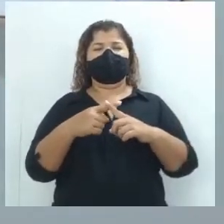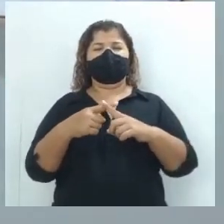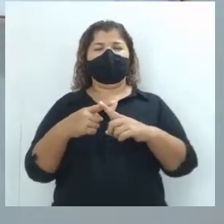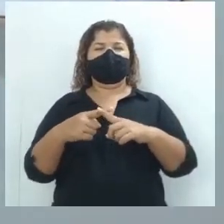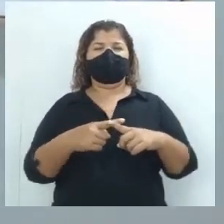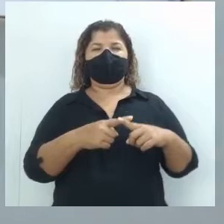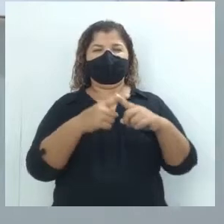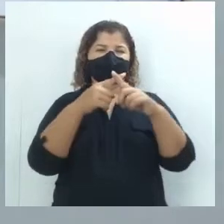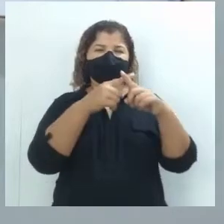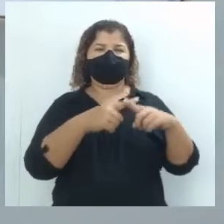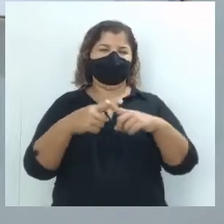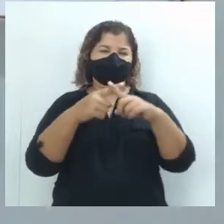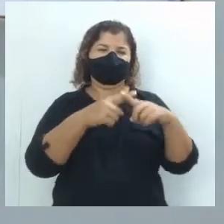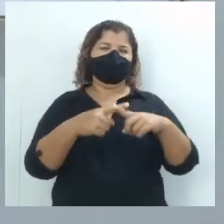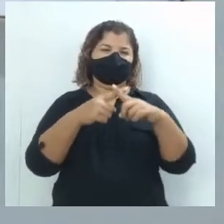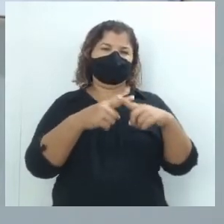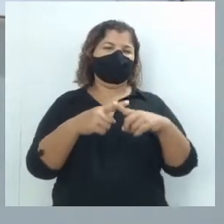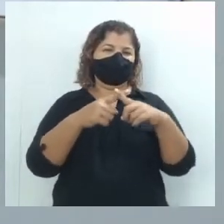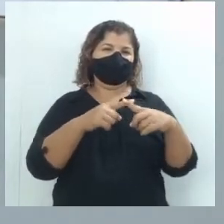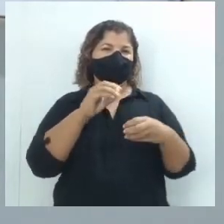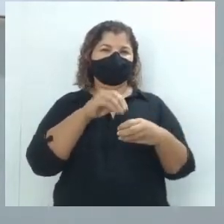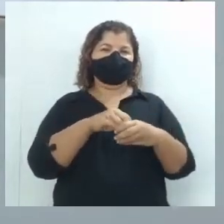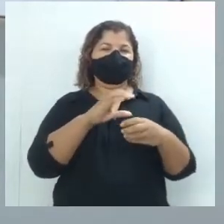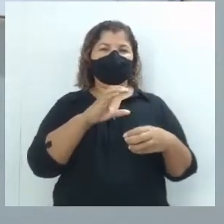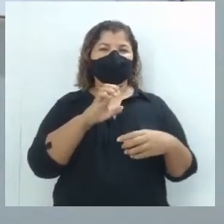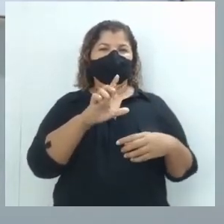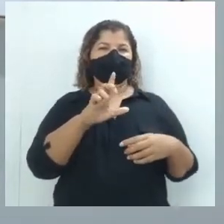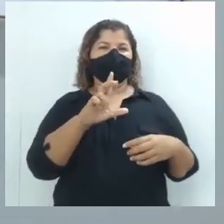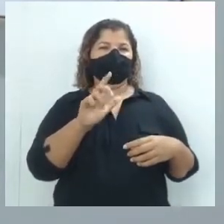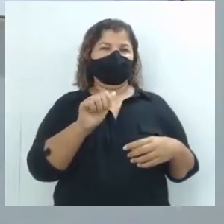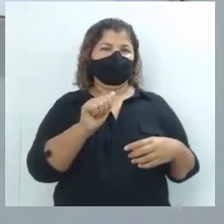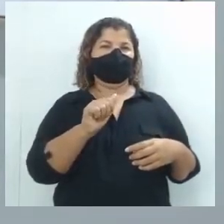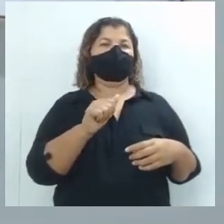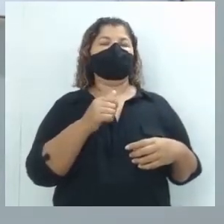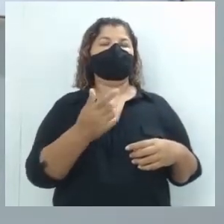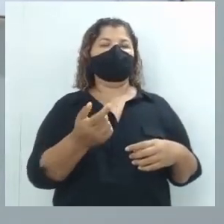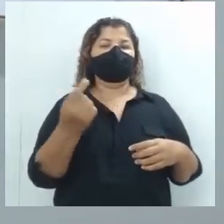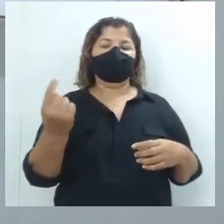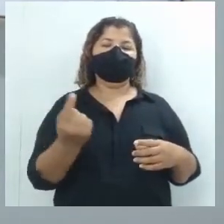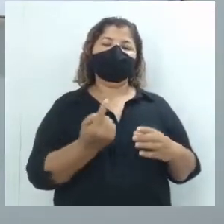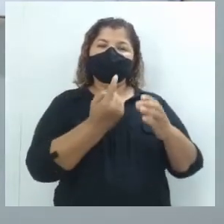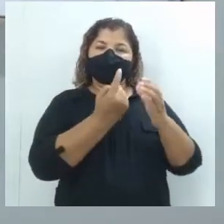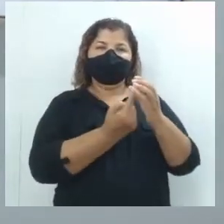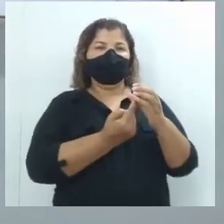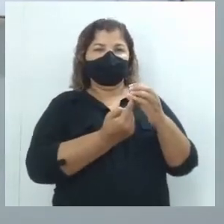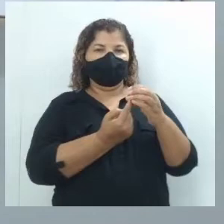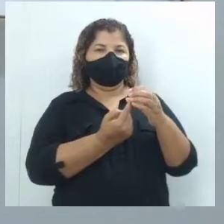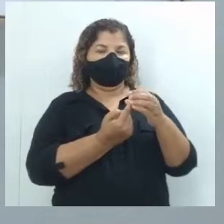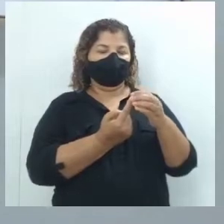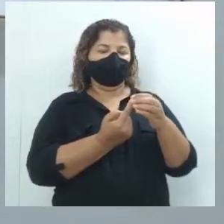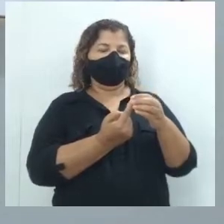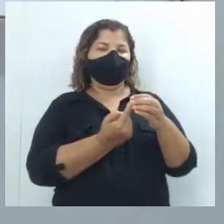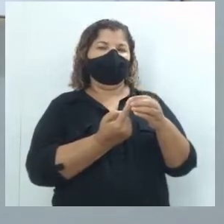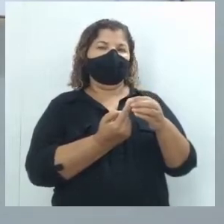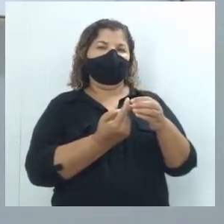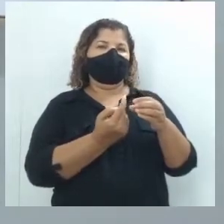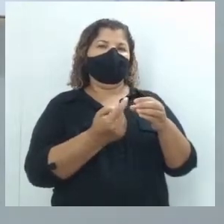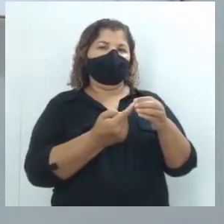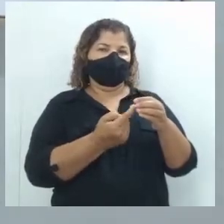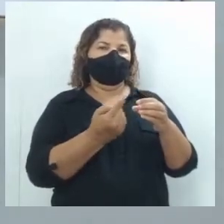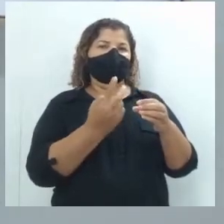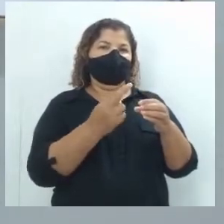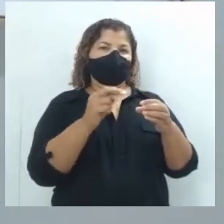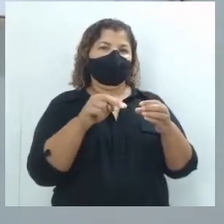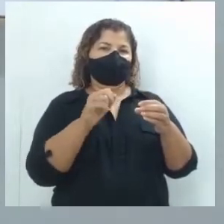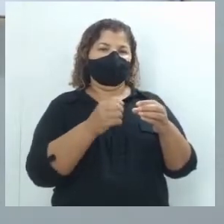Ou seja, se o vírus mãe chega na célula e libera só um RNA, o que é que vai acontecer? Esse RNA